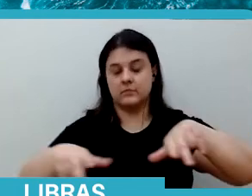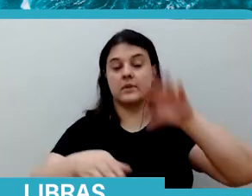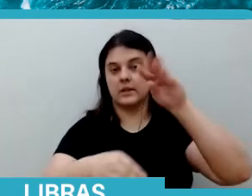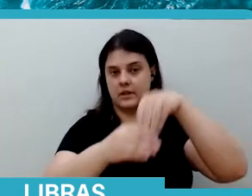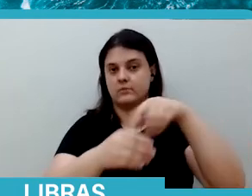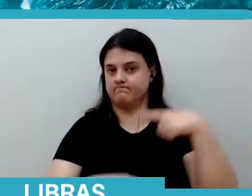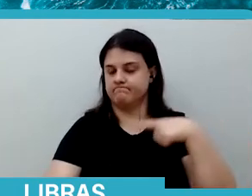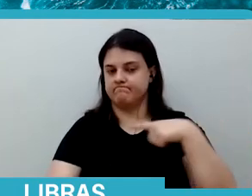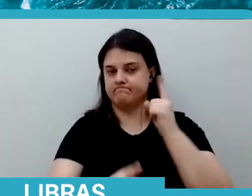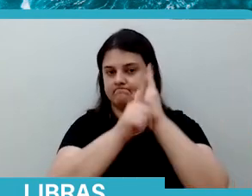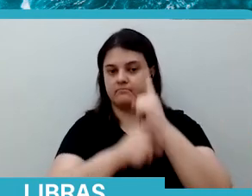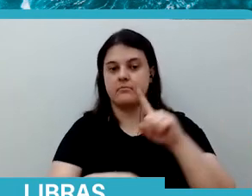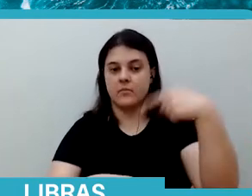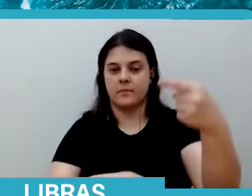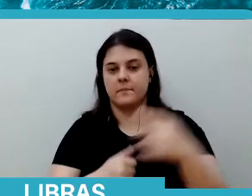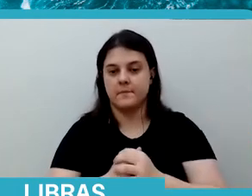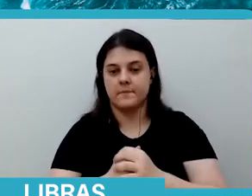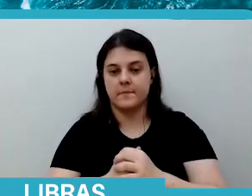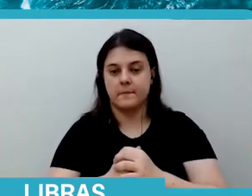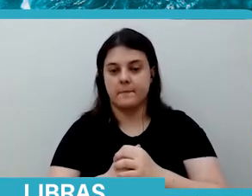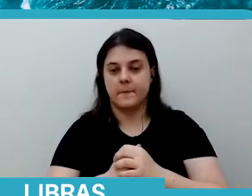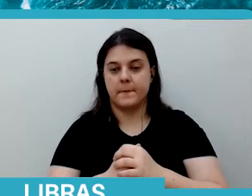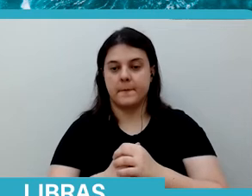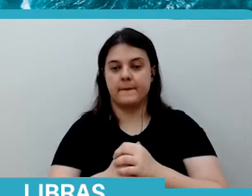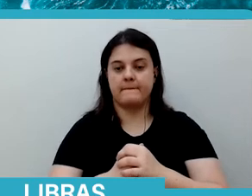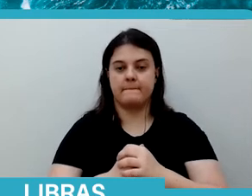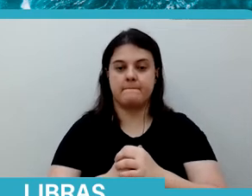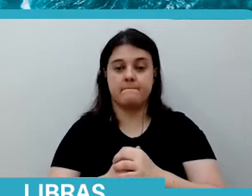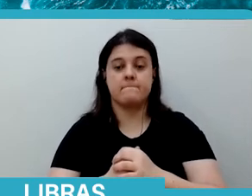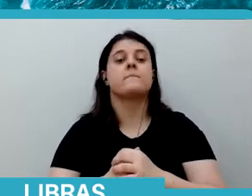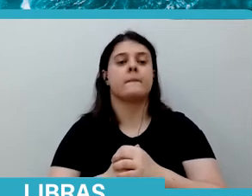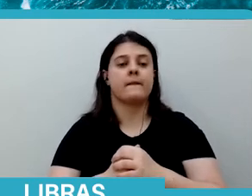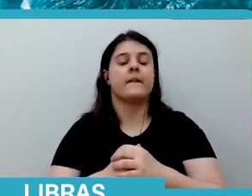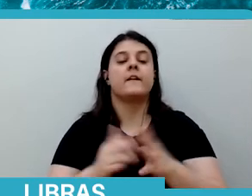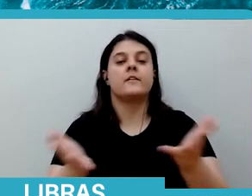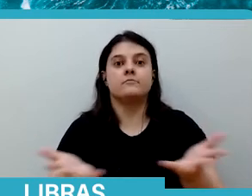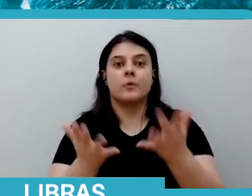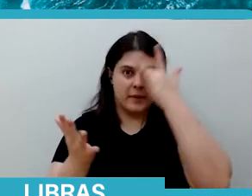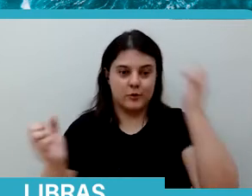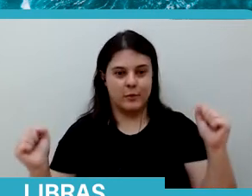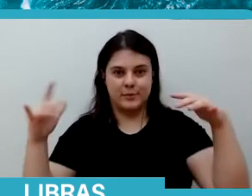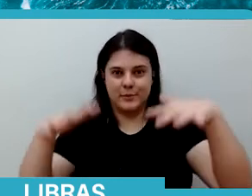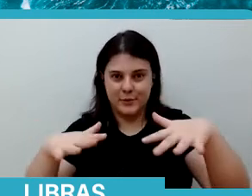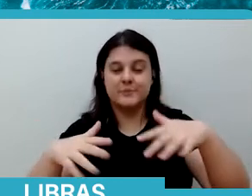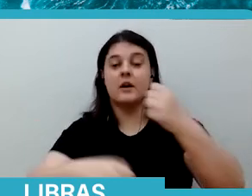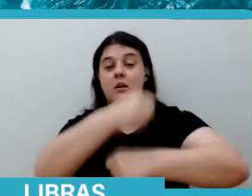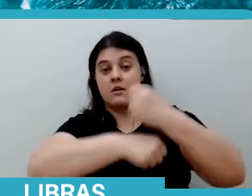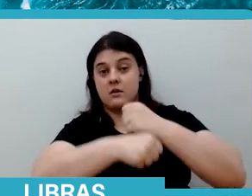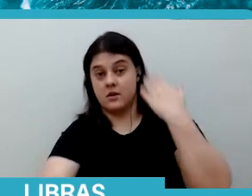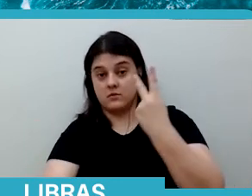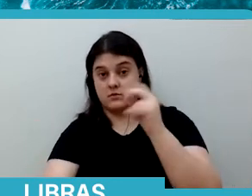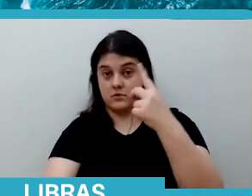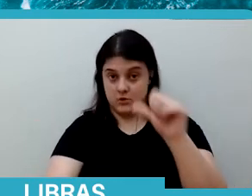disse pode passar por favor e em mutirão a gente já fez no ano de